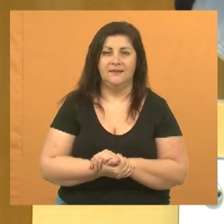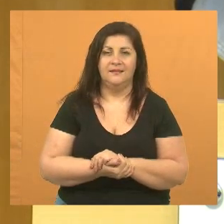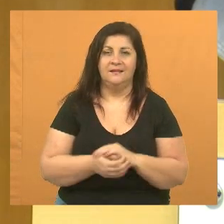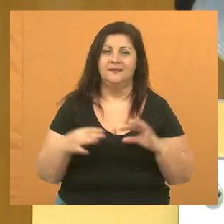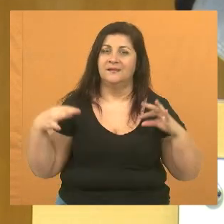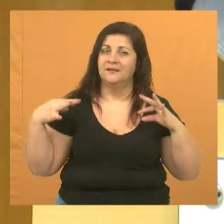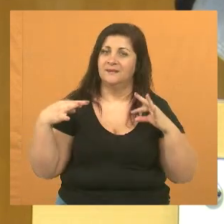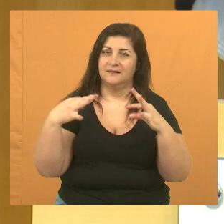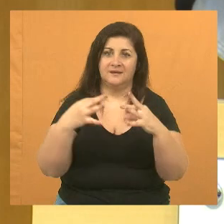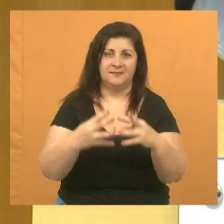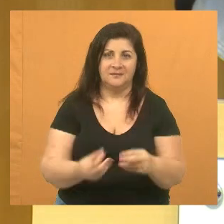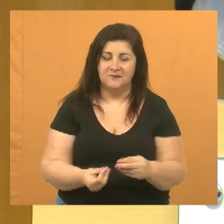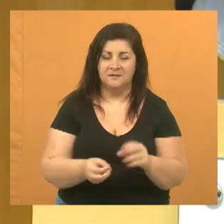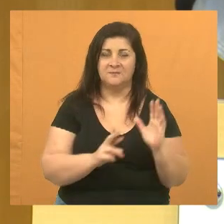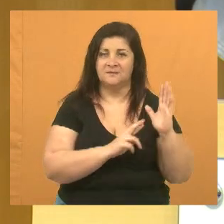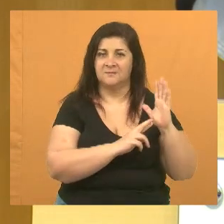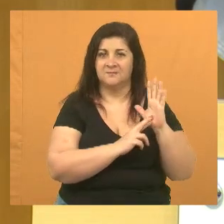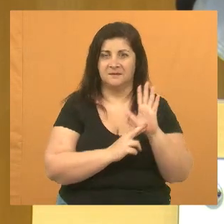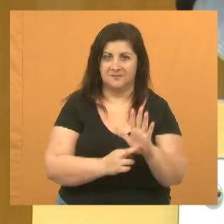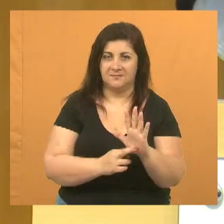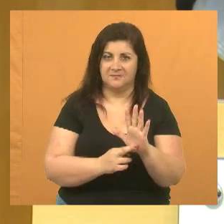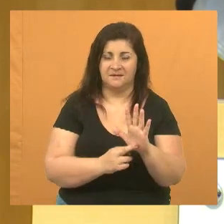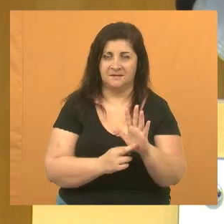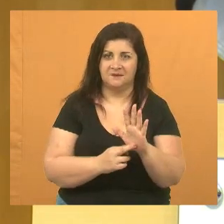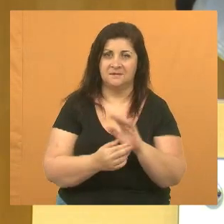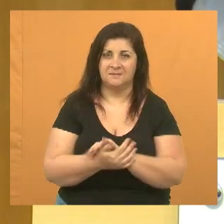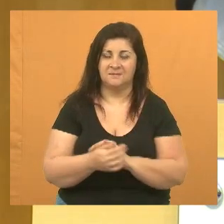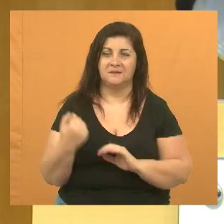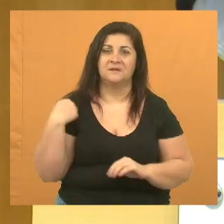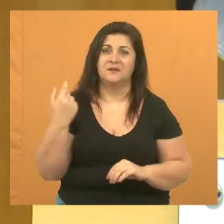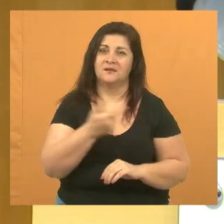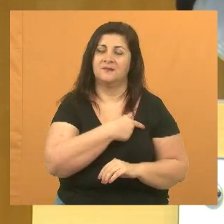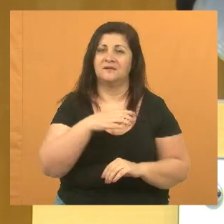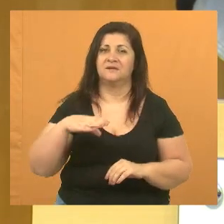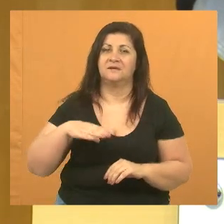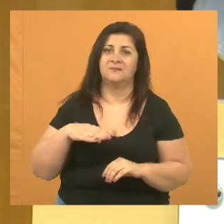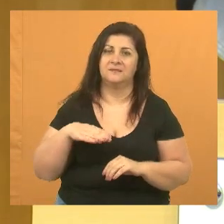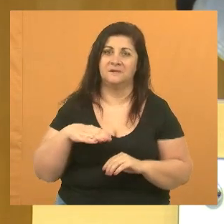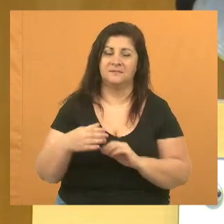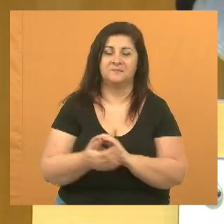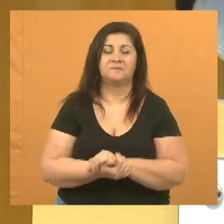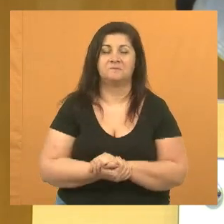que representam, né, a nossa cidade.